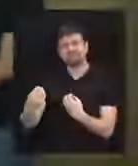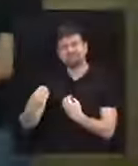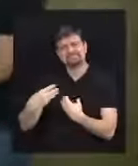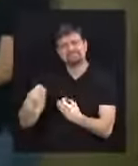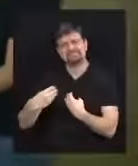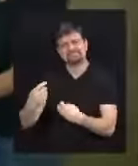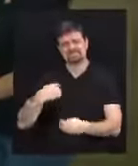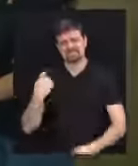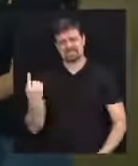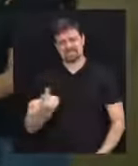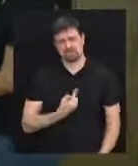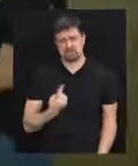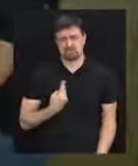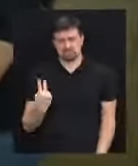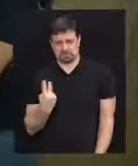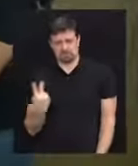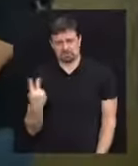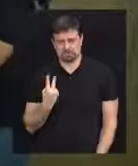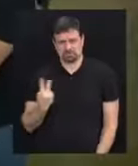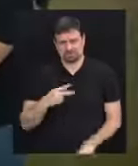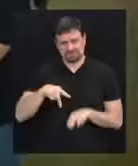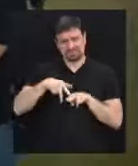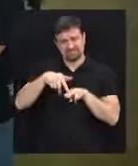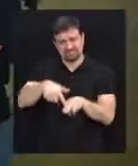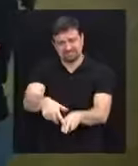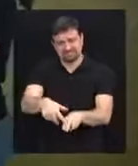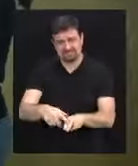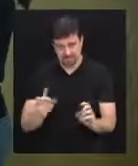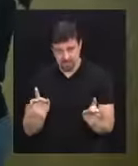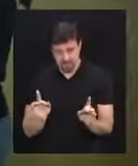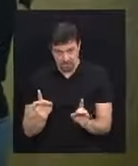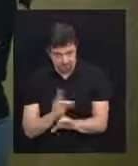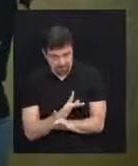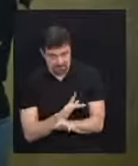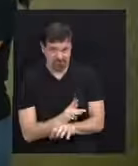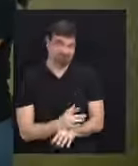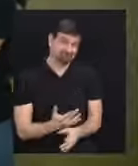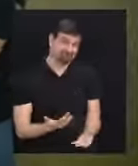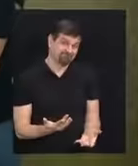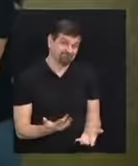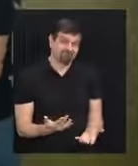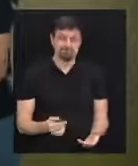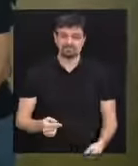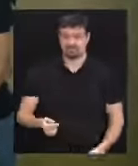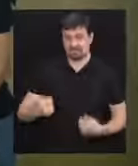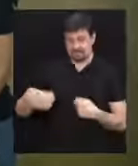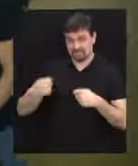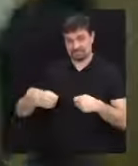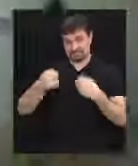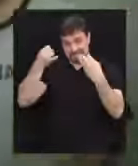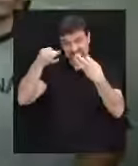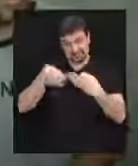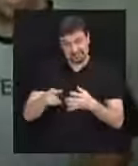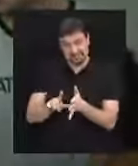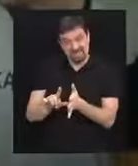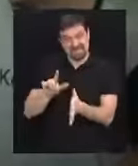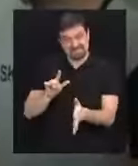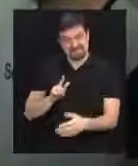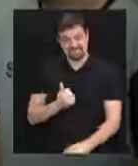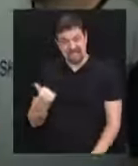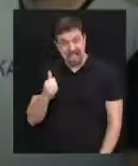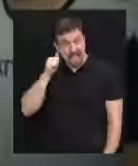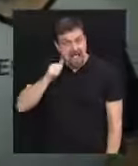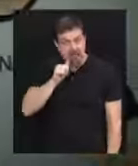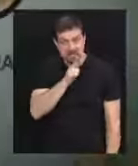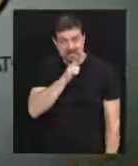Túlio, ensina a gente a andar de skate, cara. Claro, pô, vamos aí. Estão prontos? É, só que antes disso, eu preciso falar uma coisa pra